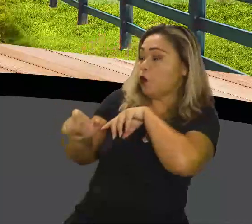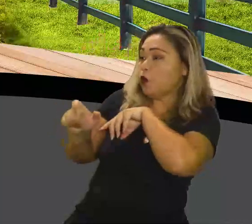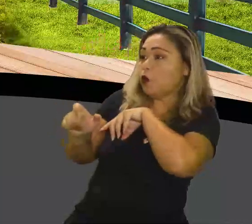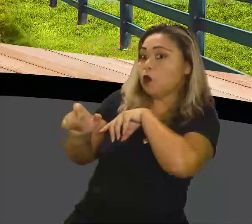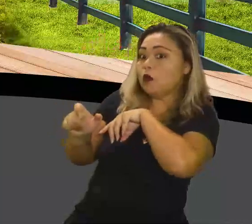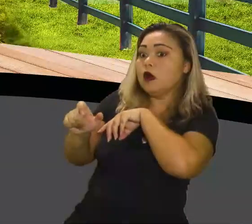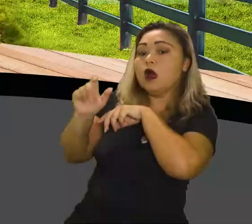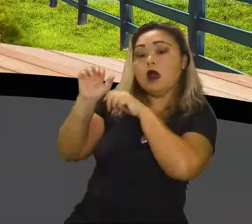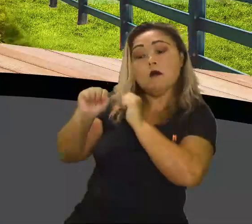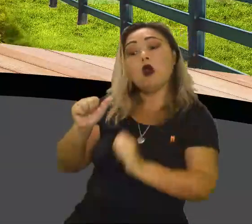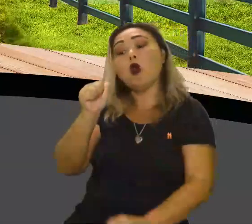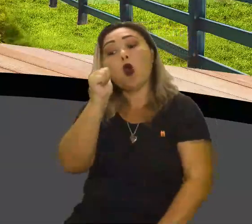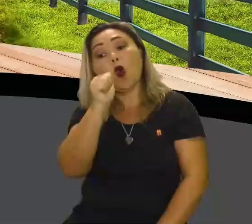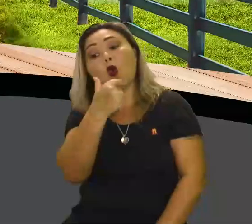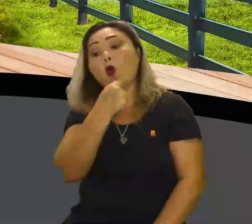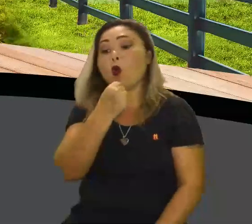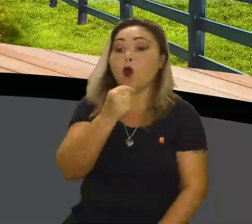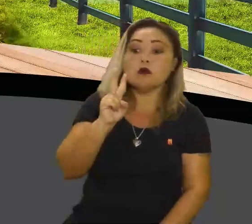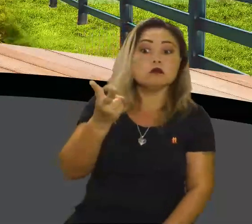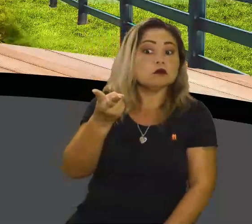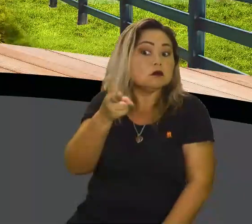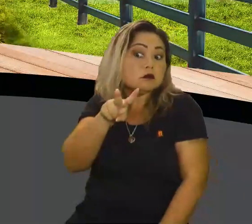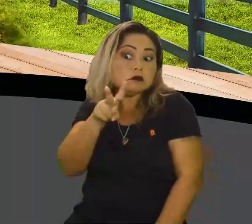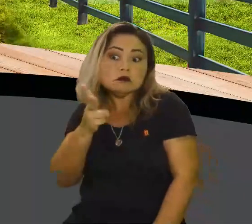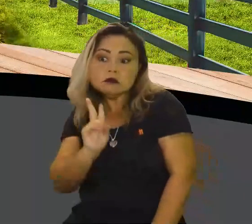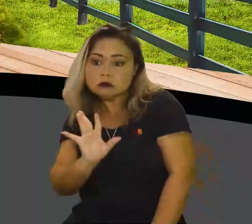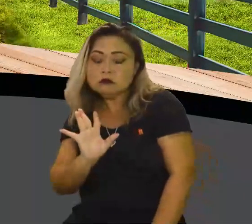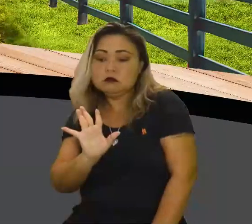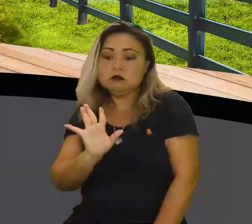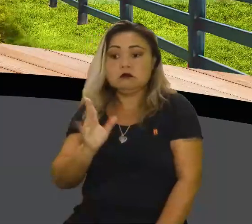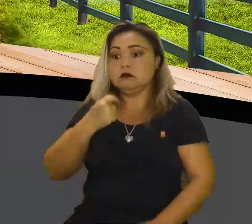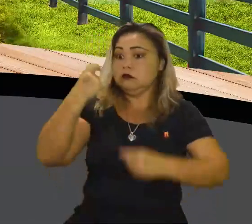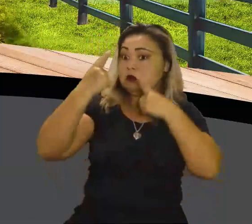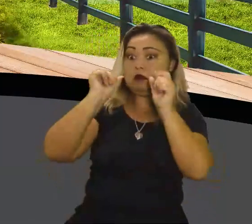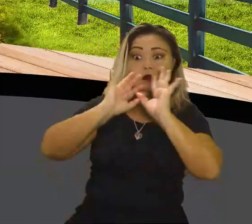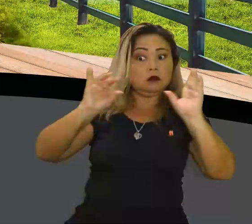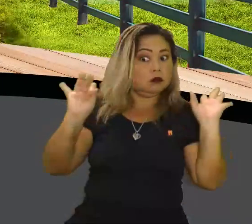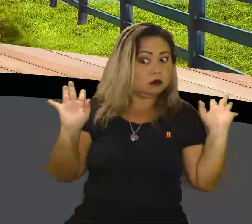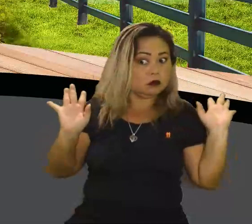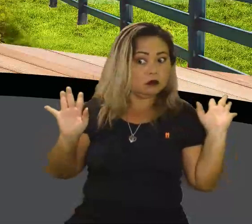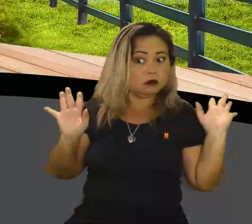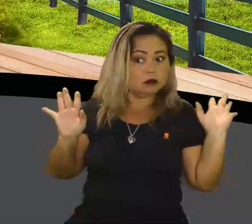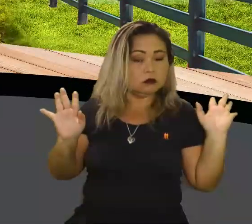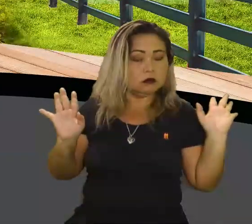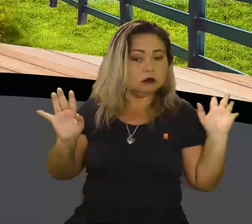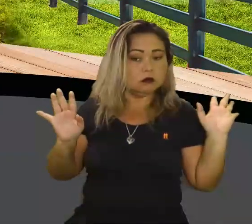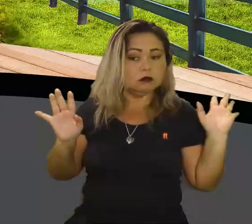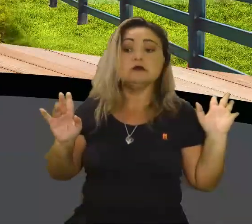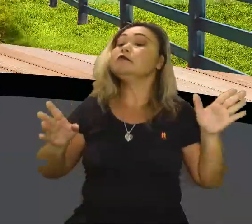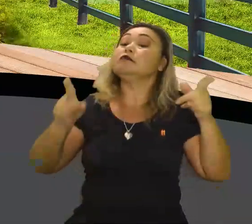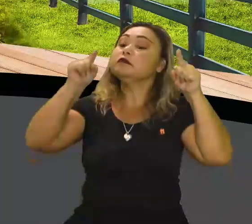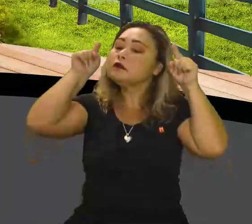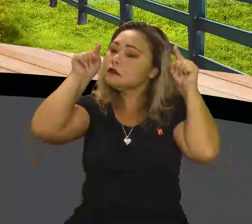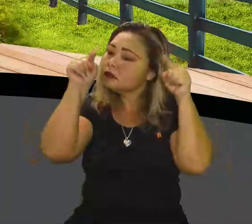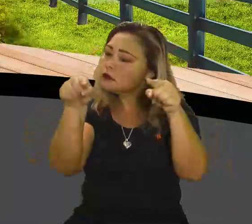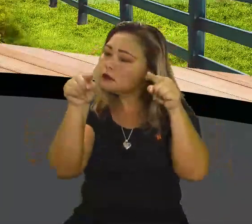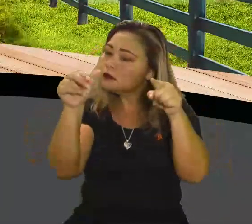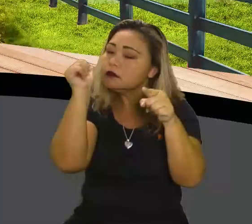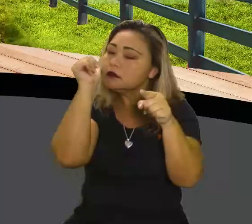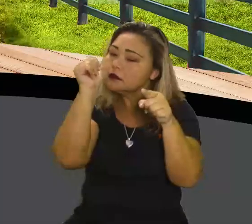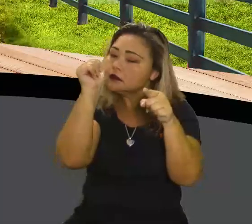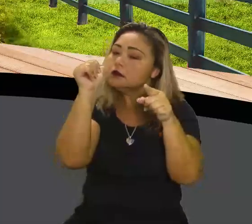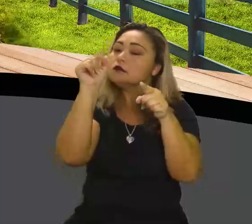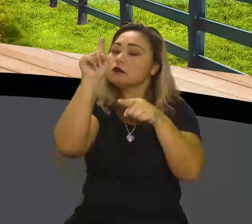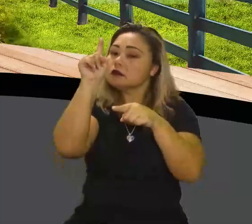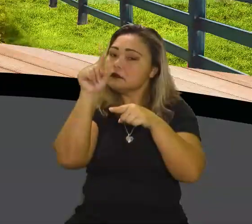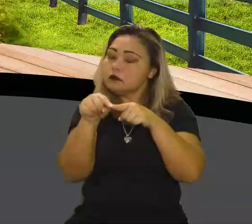pode ser tanto mulher quanto homem, tá? Não se preocupe quanto a isso. Você é uma mulher, então sempre